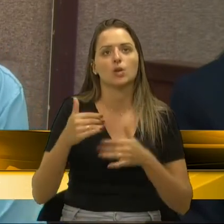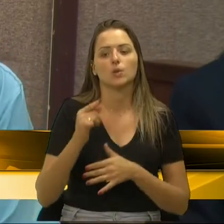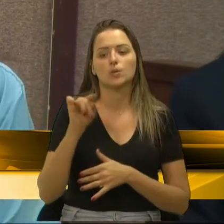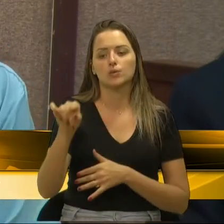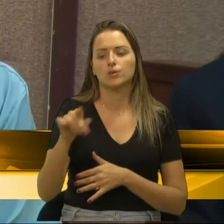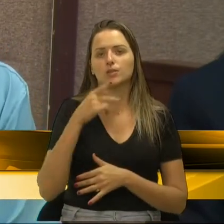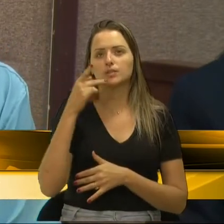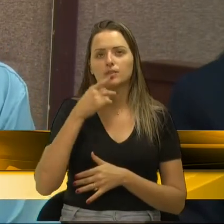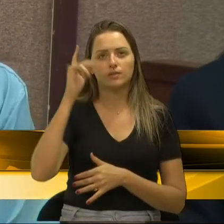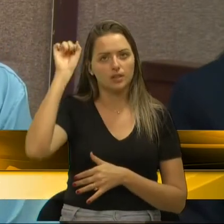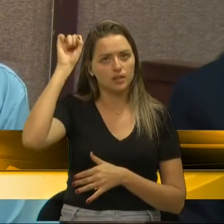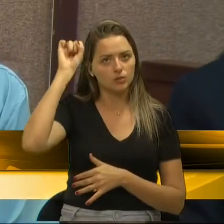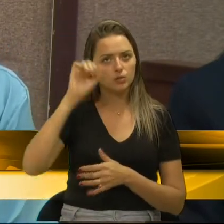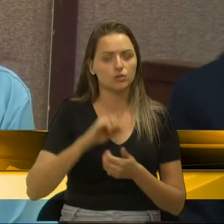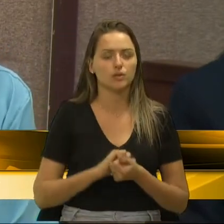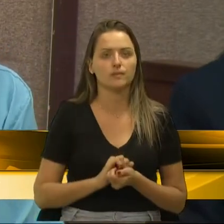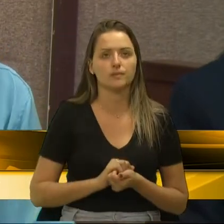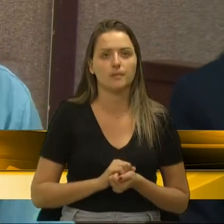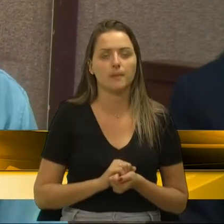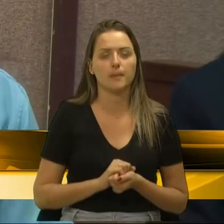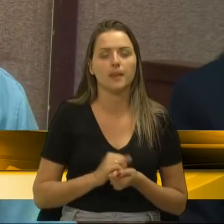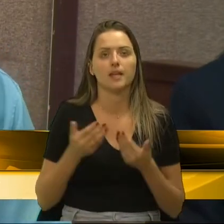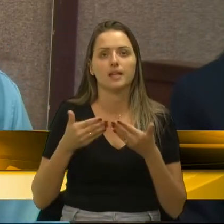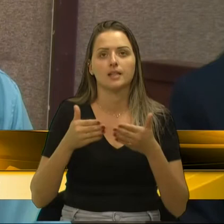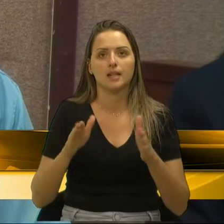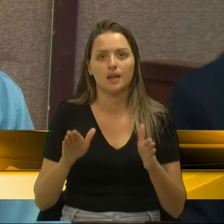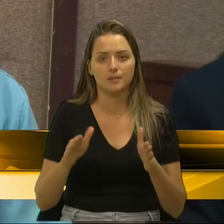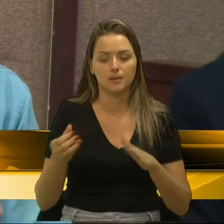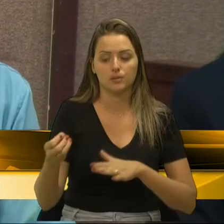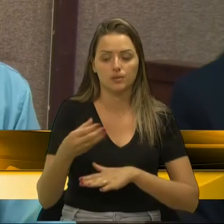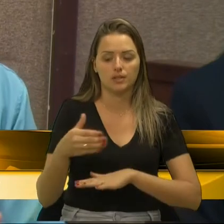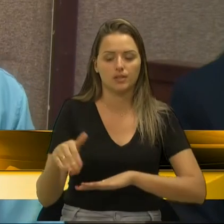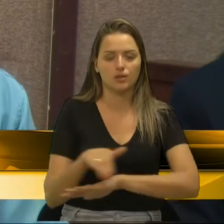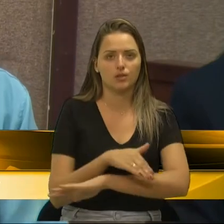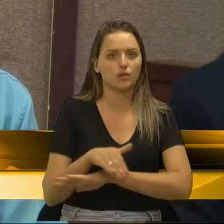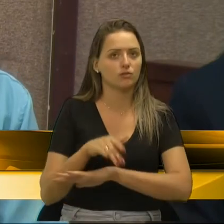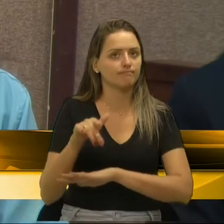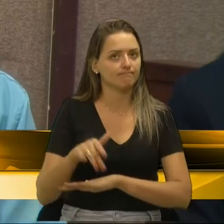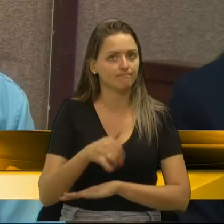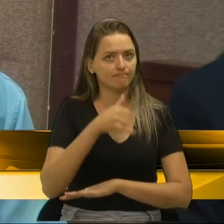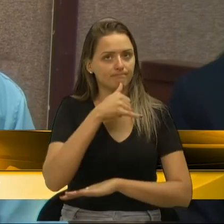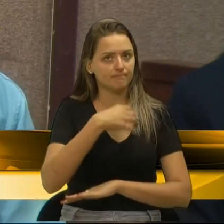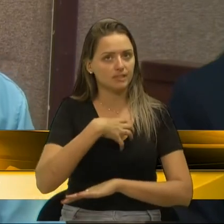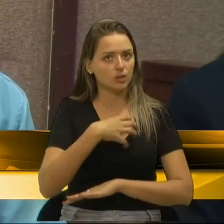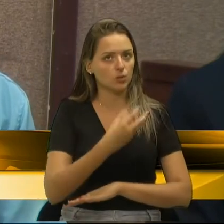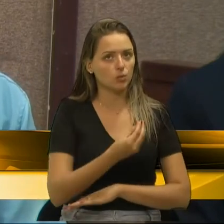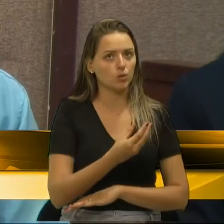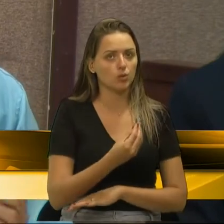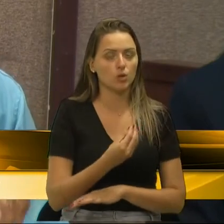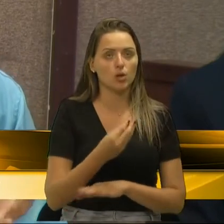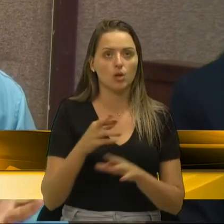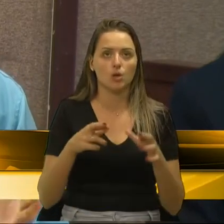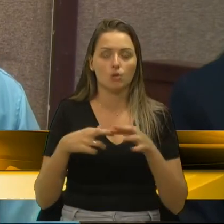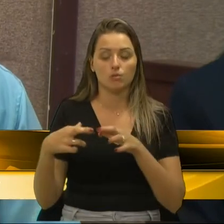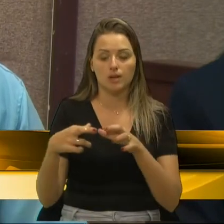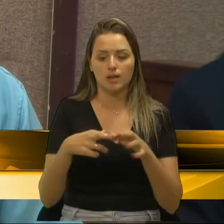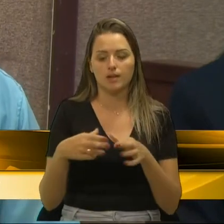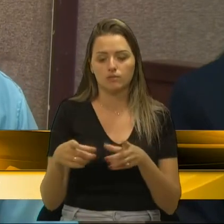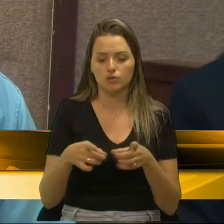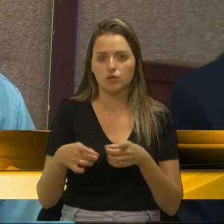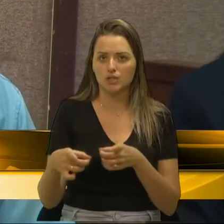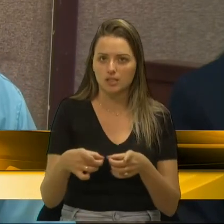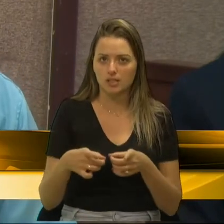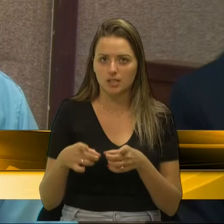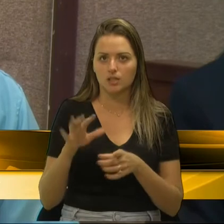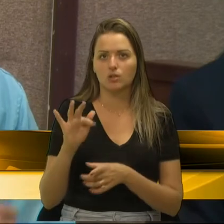também na abertura da rua, é lamentável um distrito que de